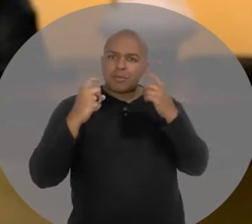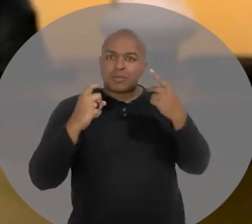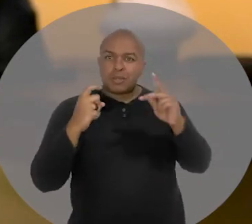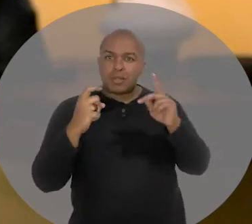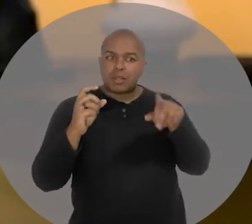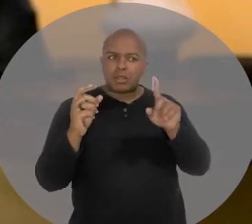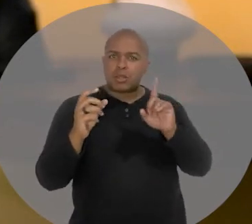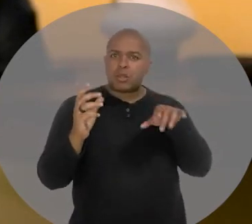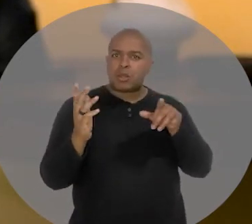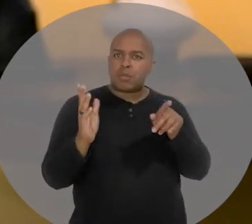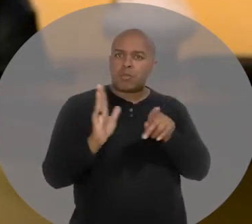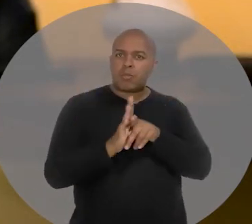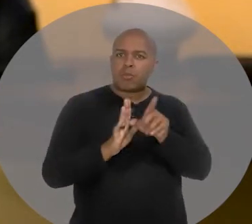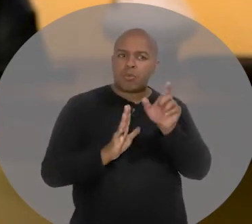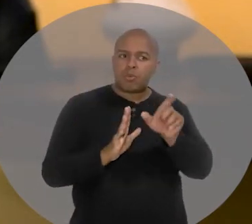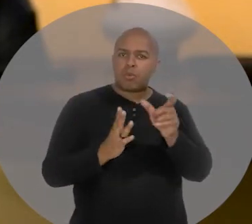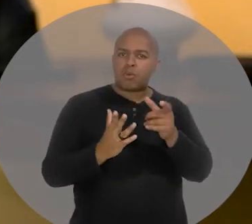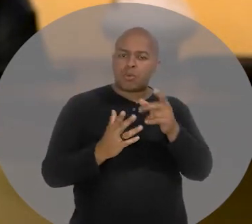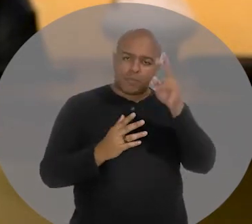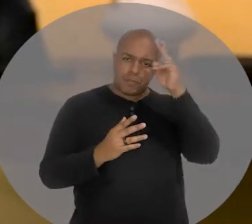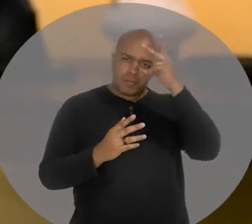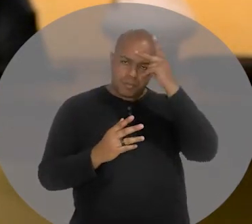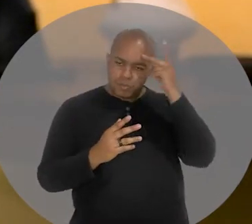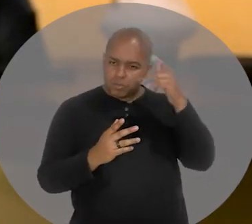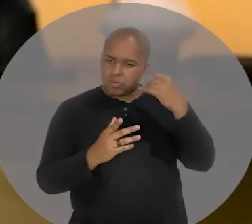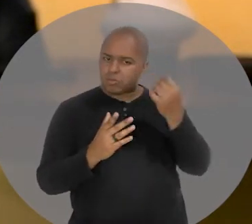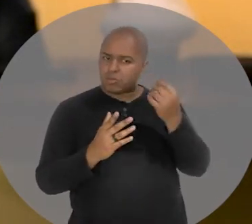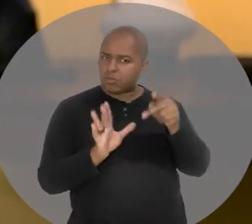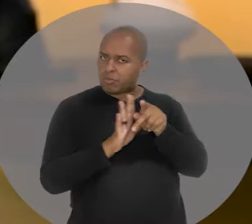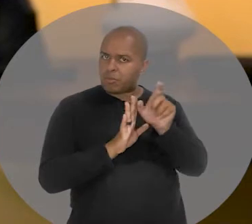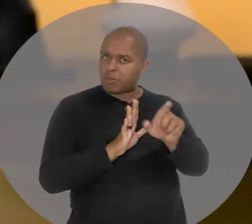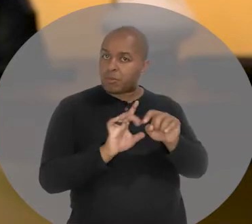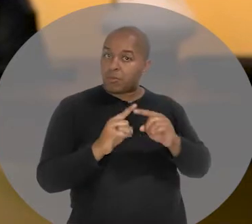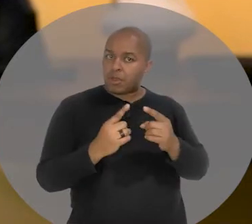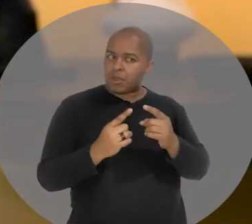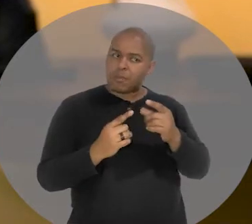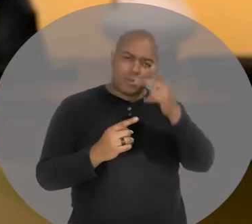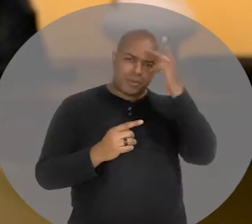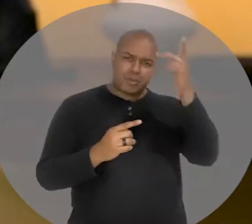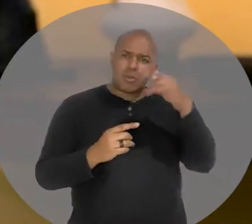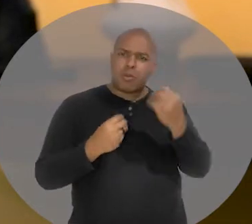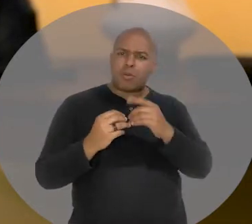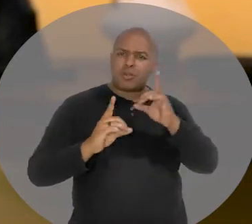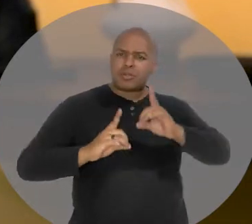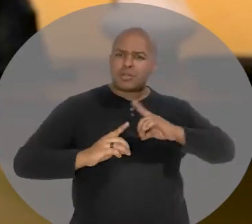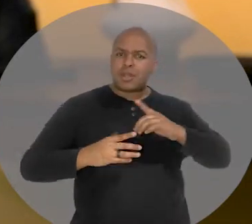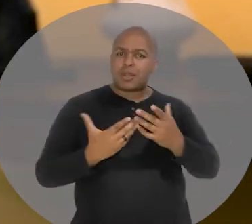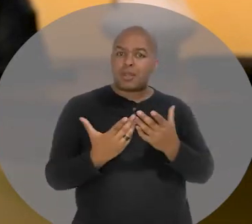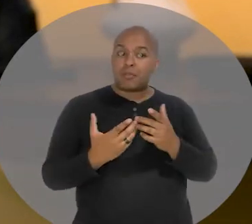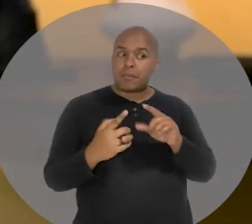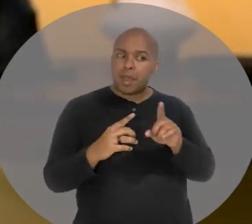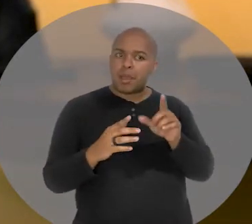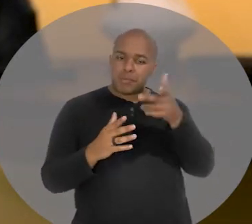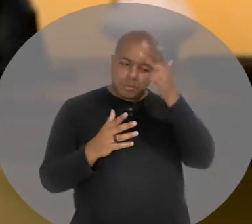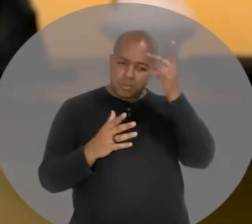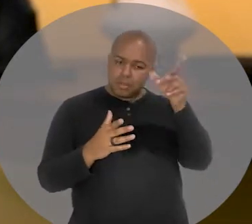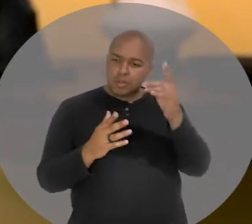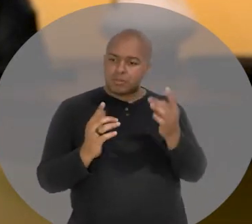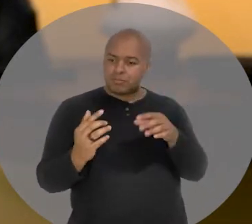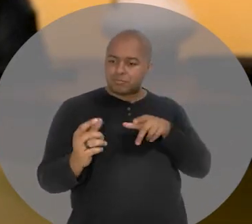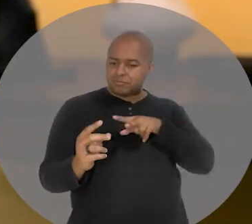ser com as pessoas individualmente e as pessoas com deficiência, mas sim as pessoas que estão à volta e